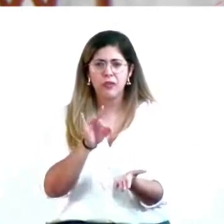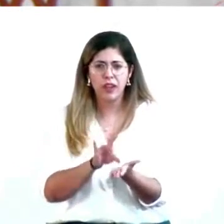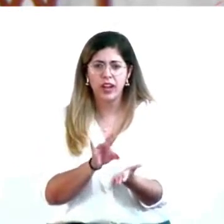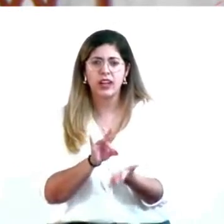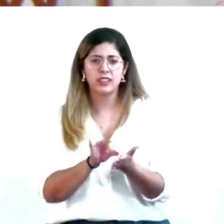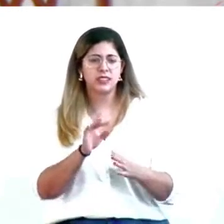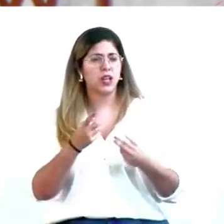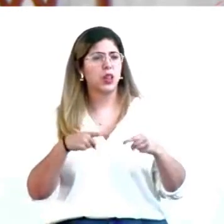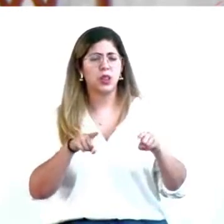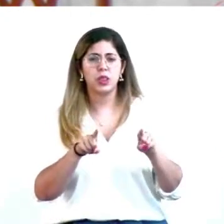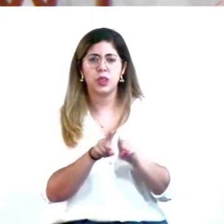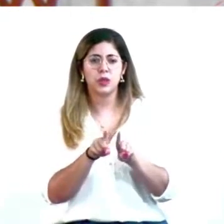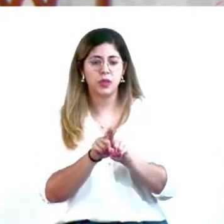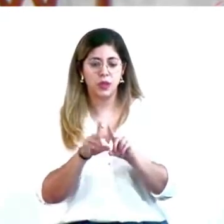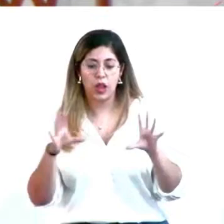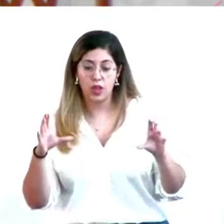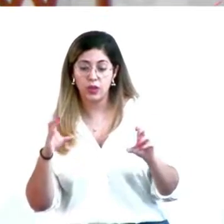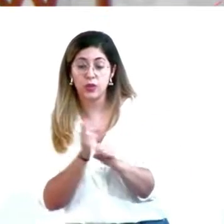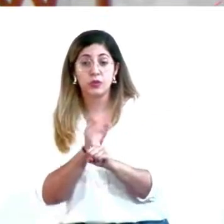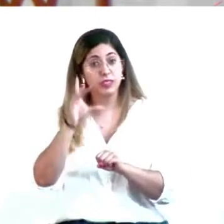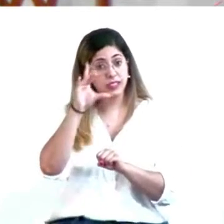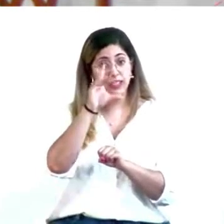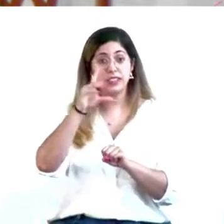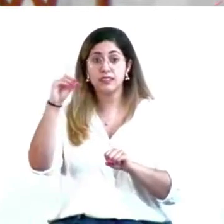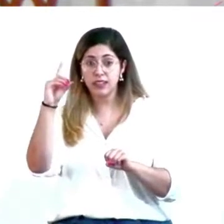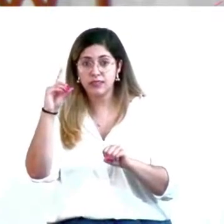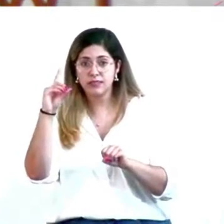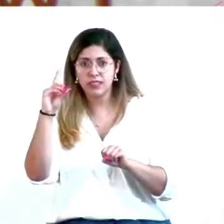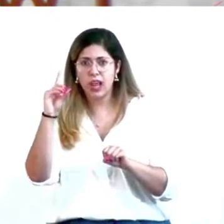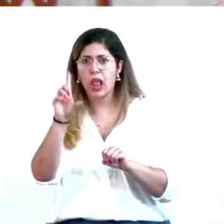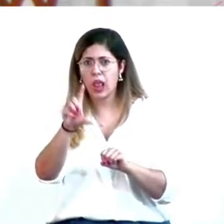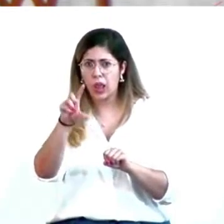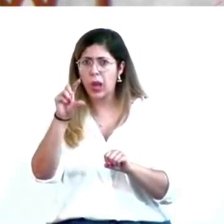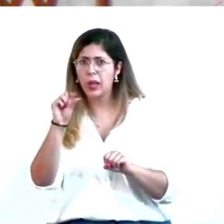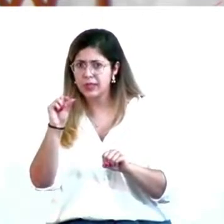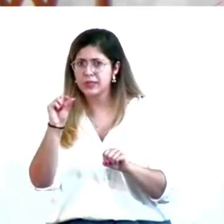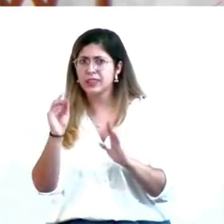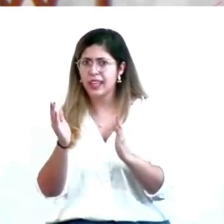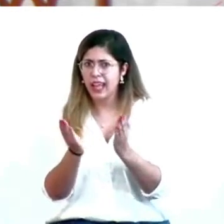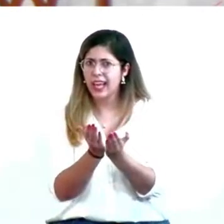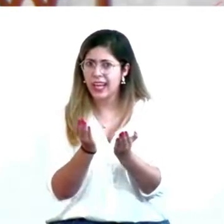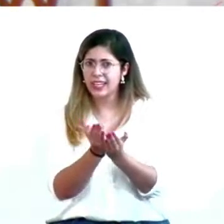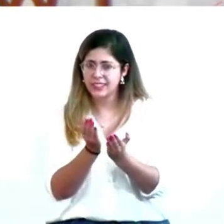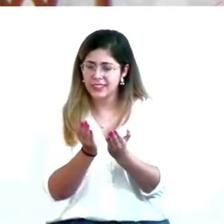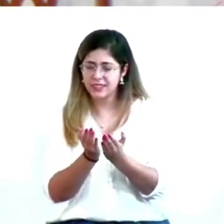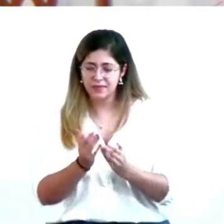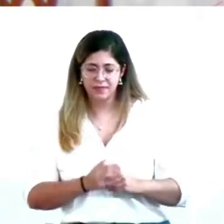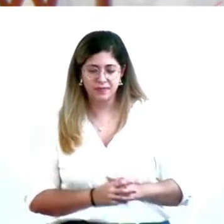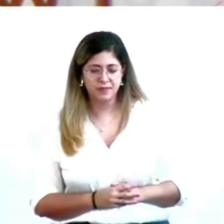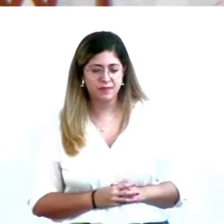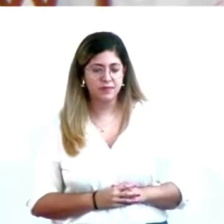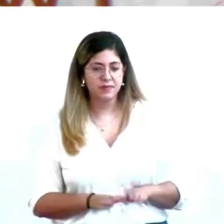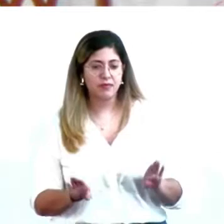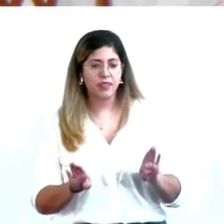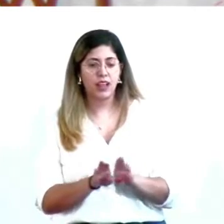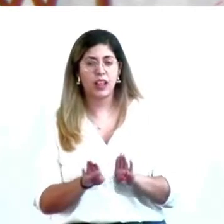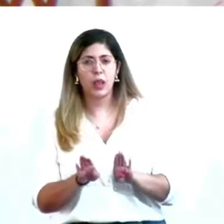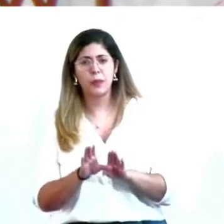atributos comunicáveis de Deus aos santos, aos seus filhos. E veja que ele diz no verso